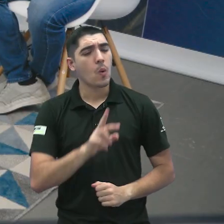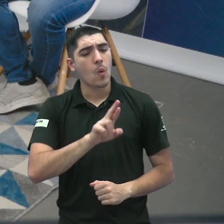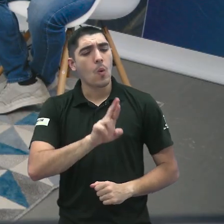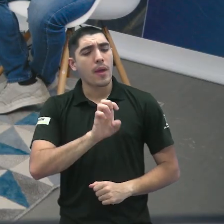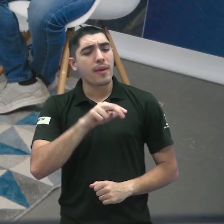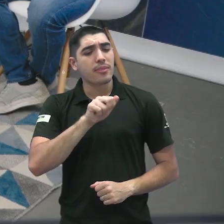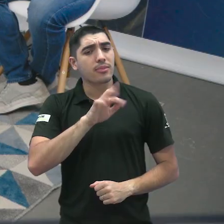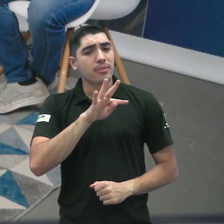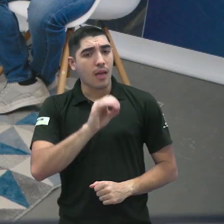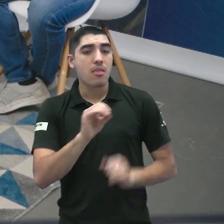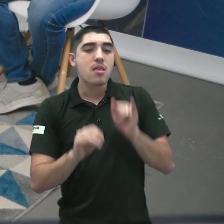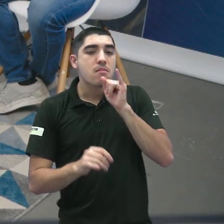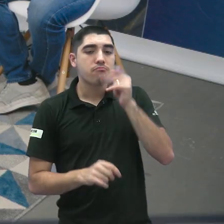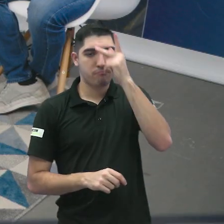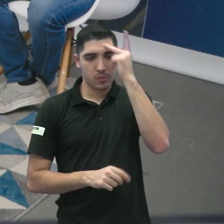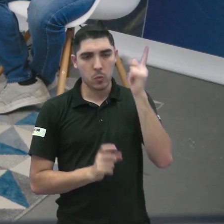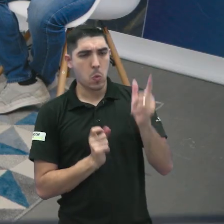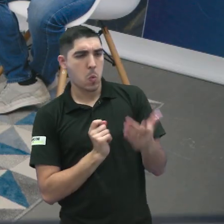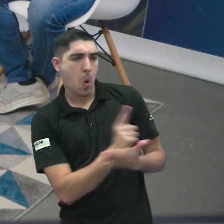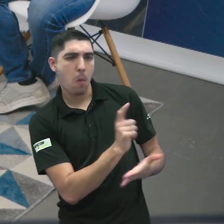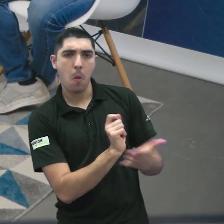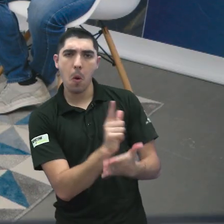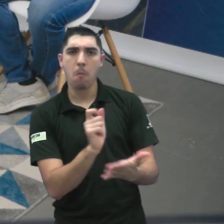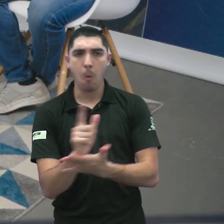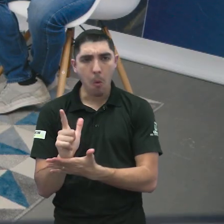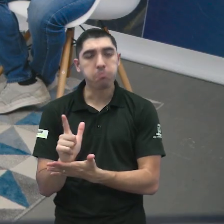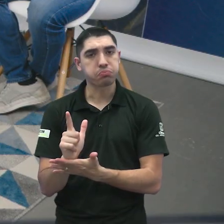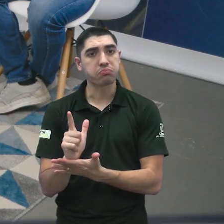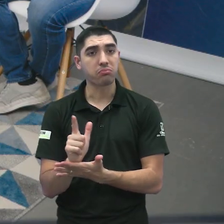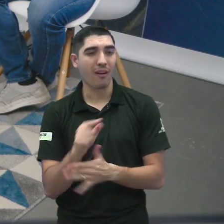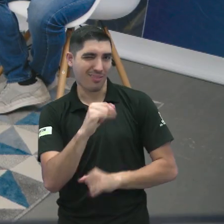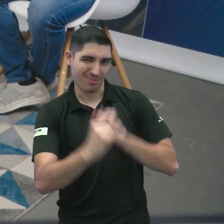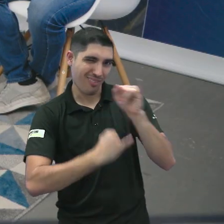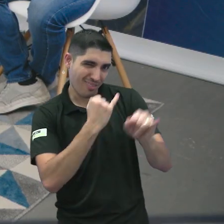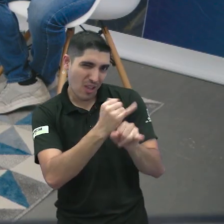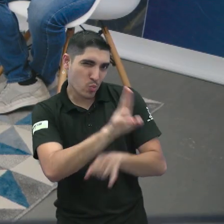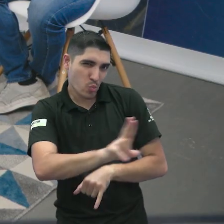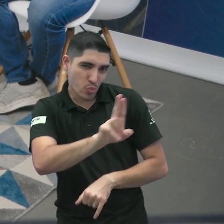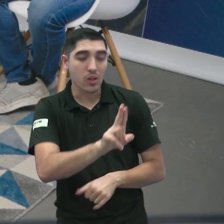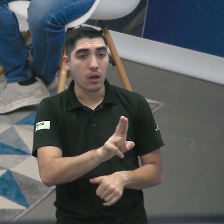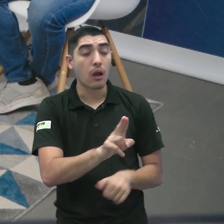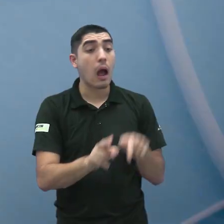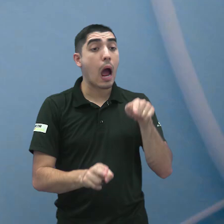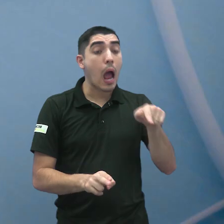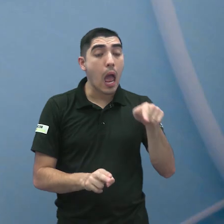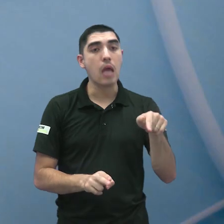As pessoas comprando de forma online, o crescimento das vendas,